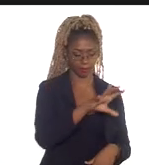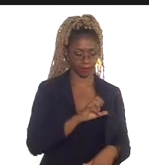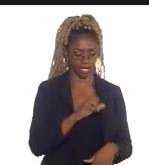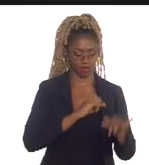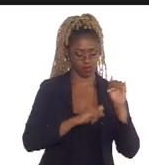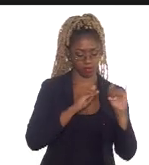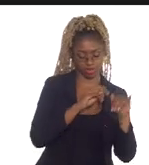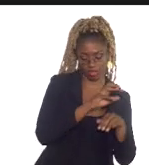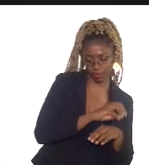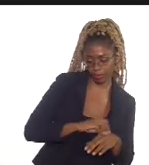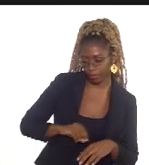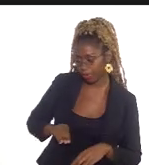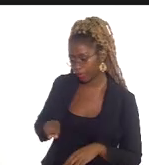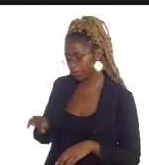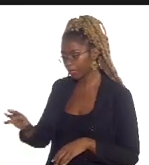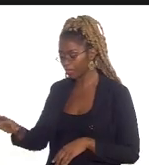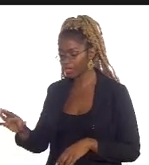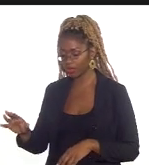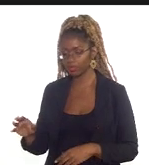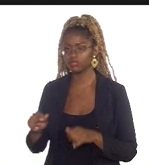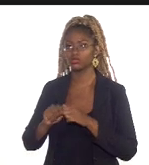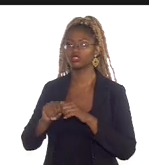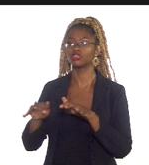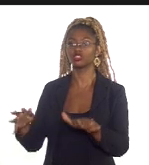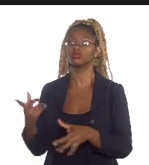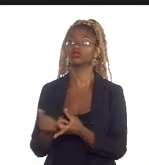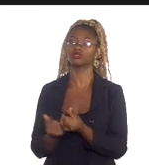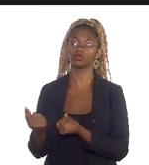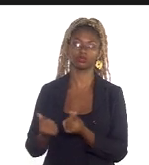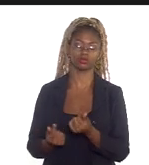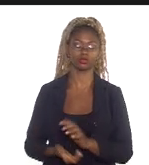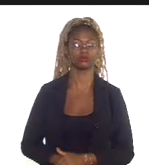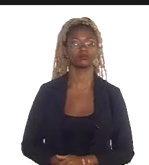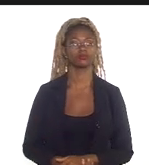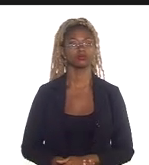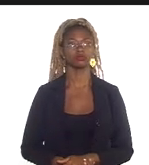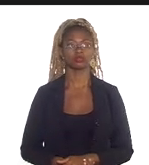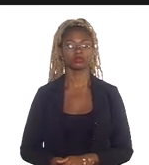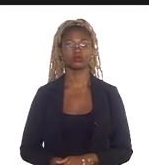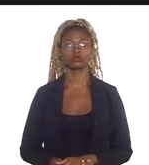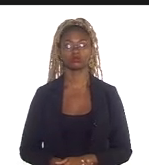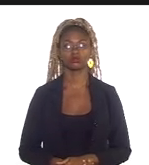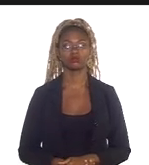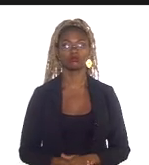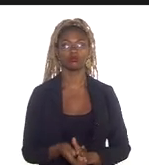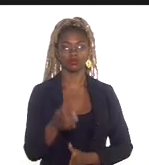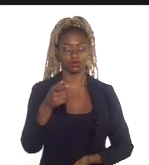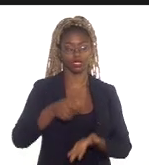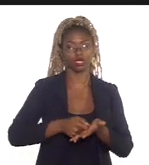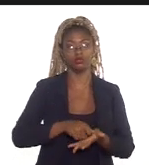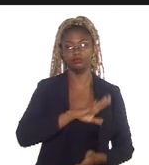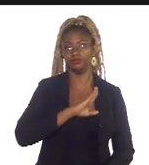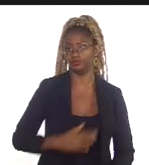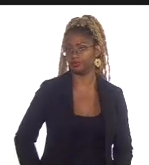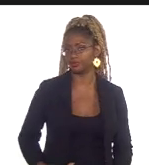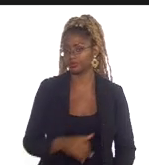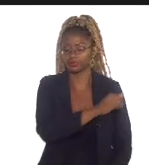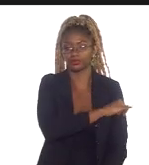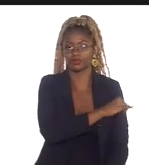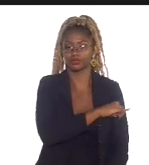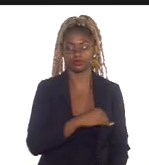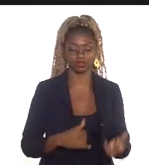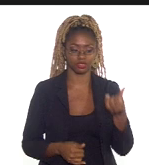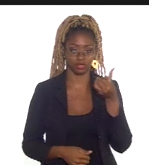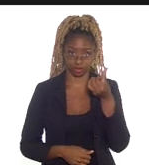informações, cobra e distribui os recursos. E as obrigações do Estado do Rio de Janeiro são seis. A